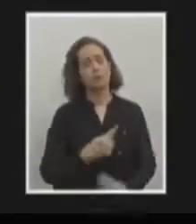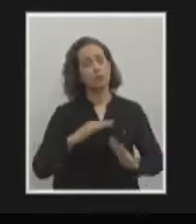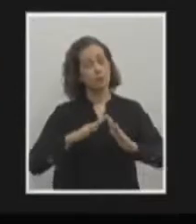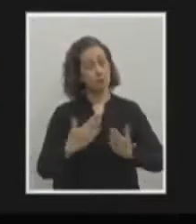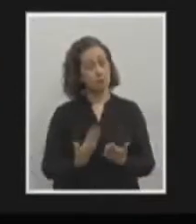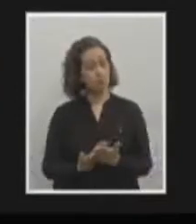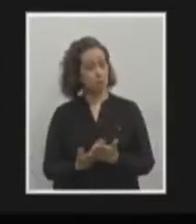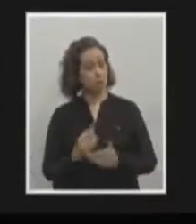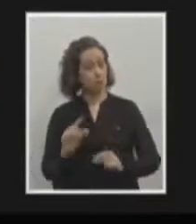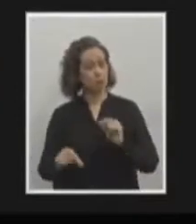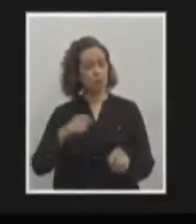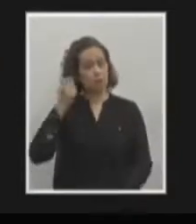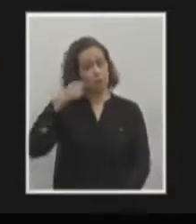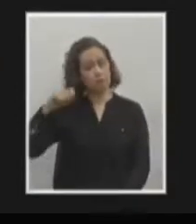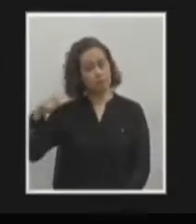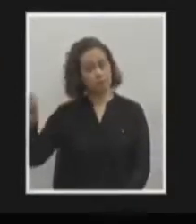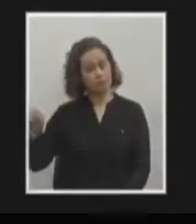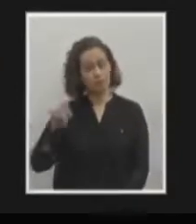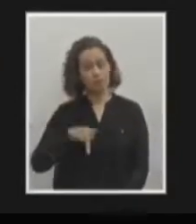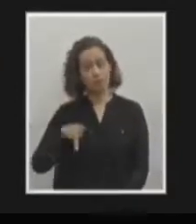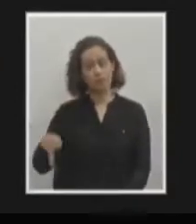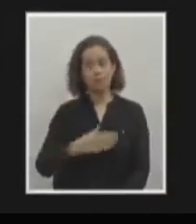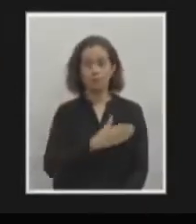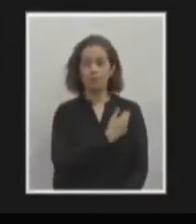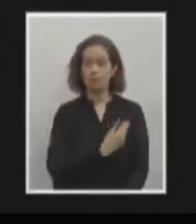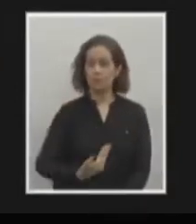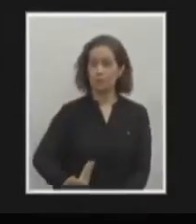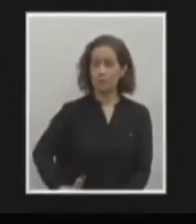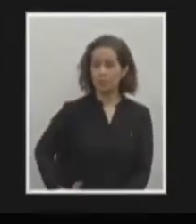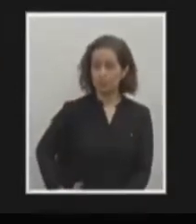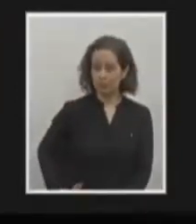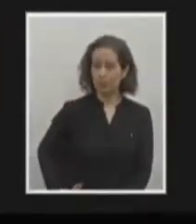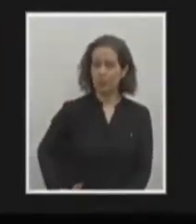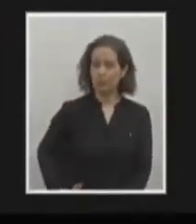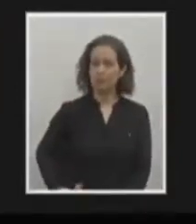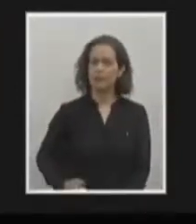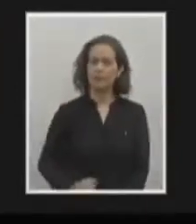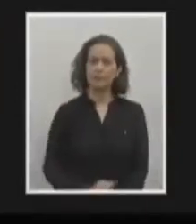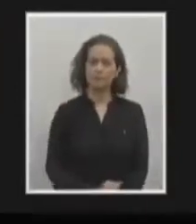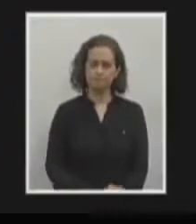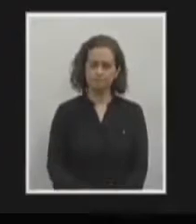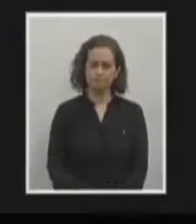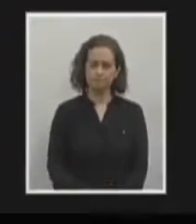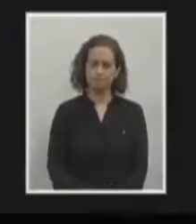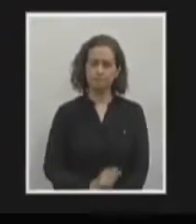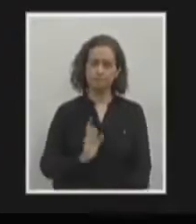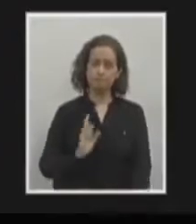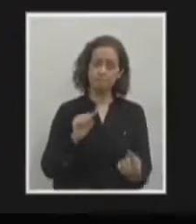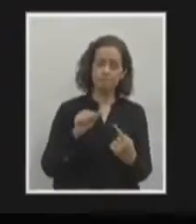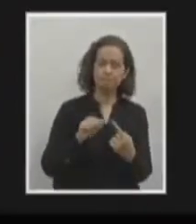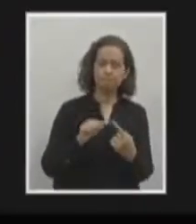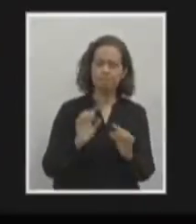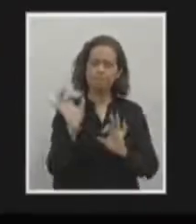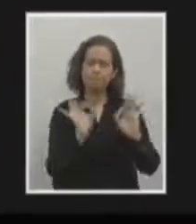a Associação dos Professores Públicos, né? E em relação a